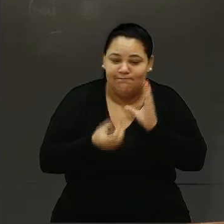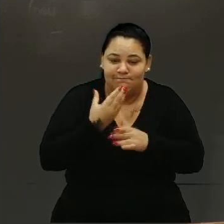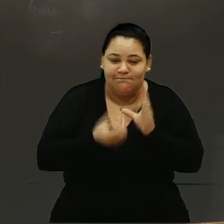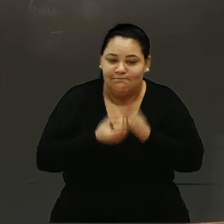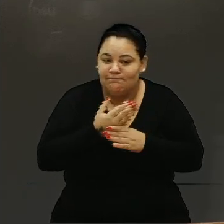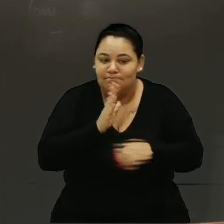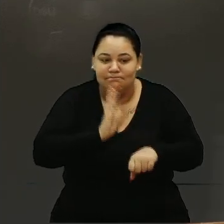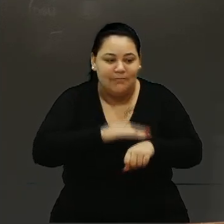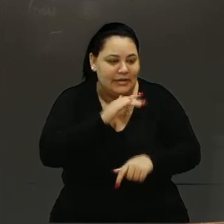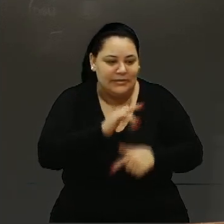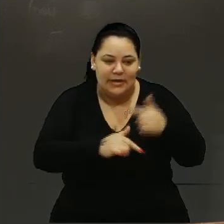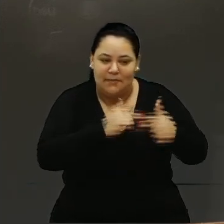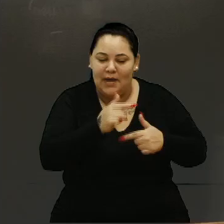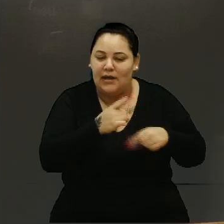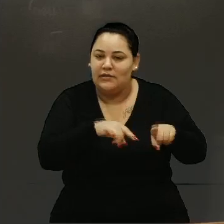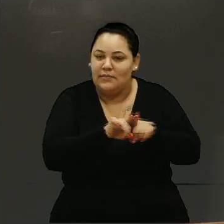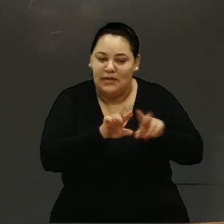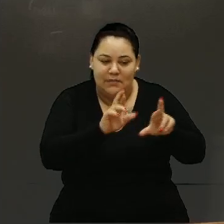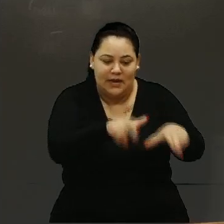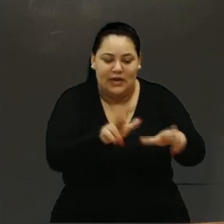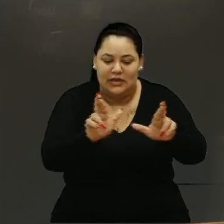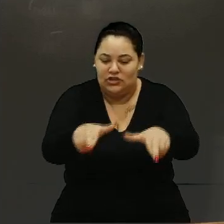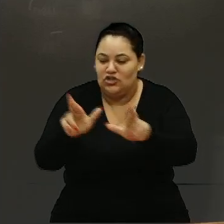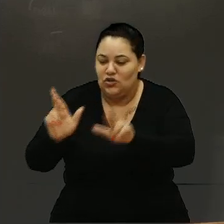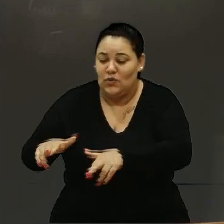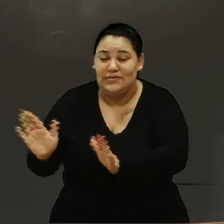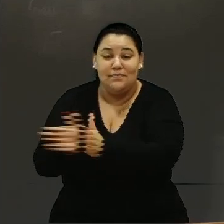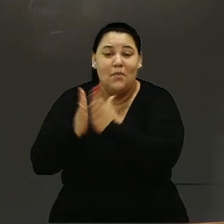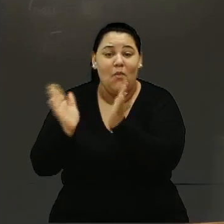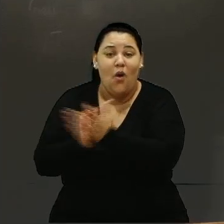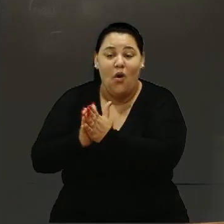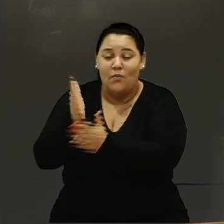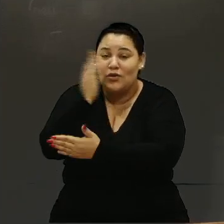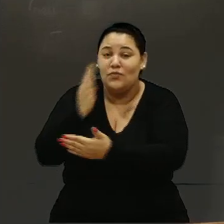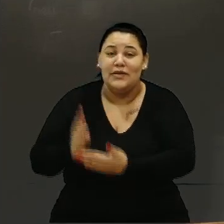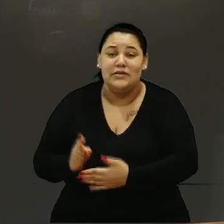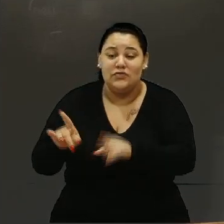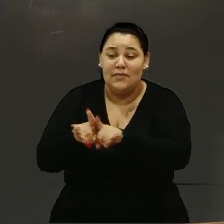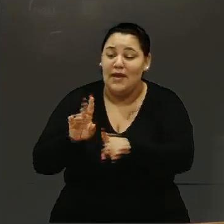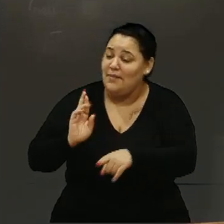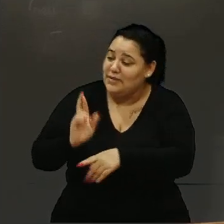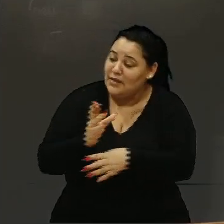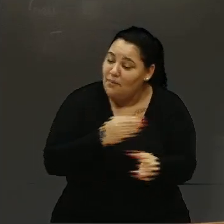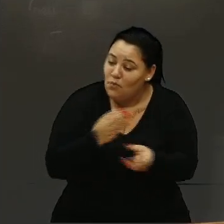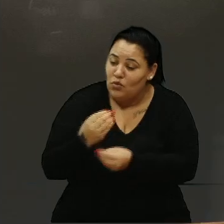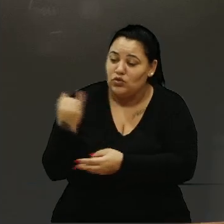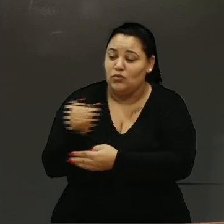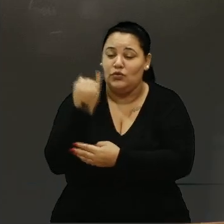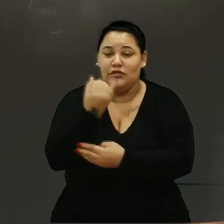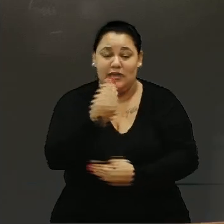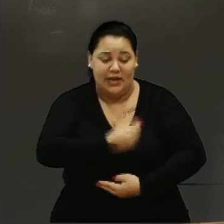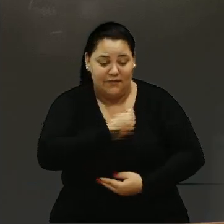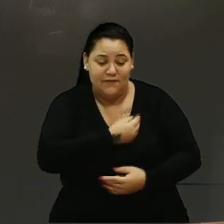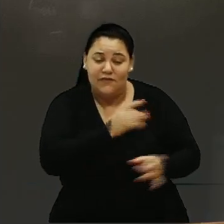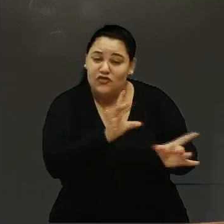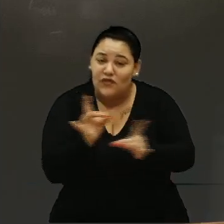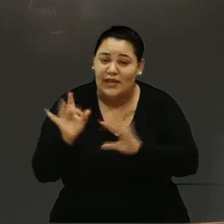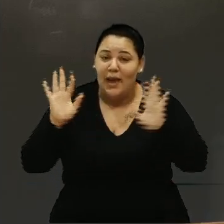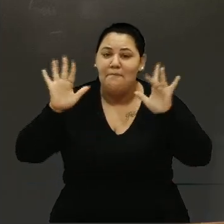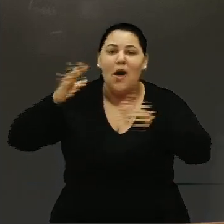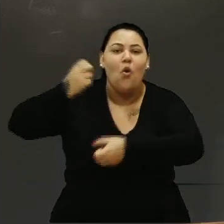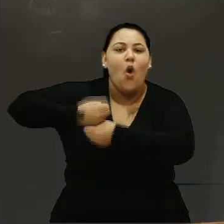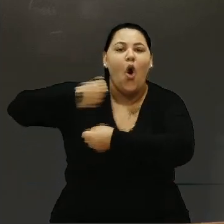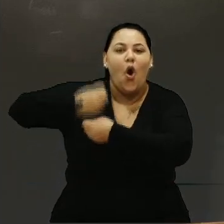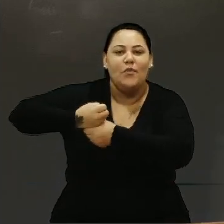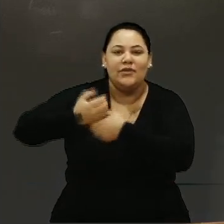para as regiões mais pobres do país, representa muito para quem vive de vender sua mão de obra. Então, hoje,